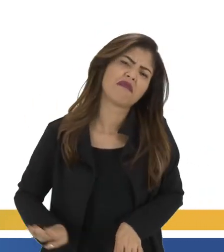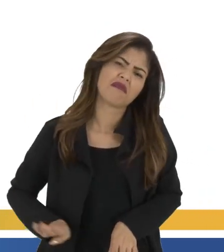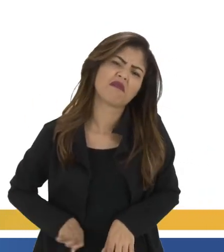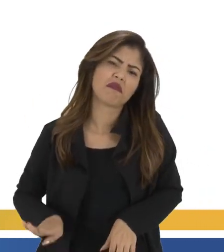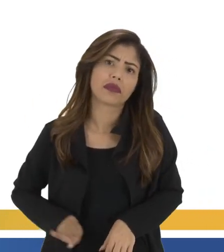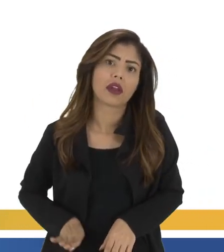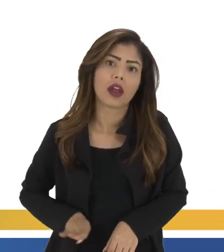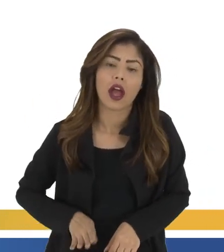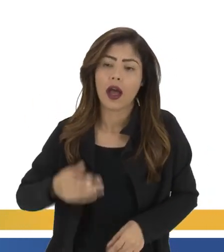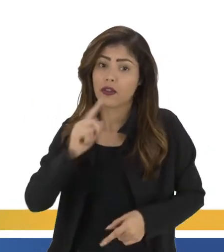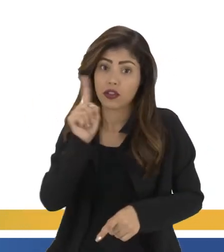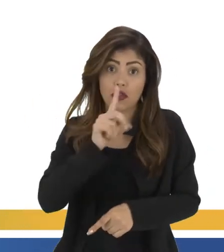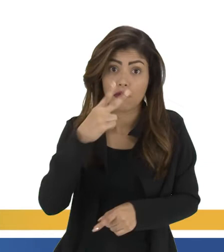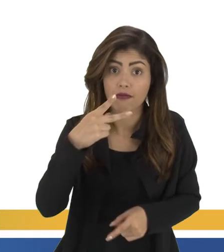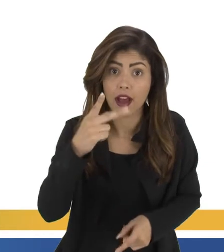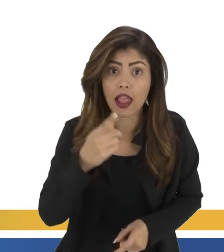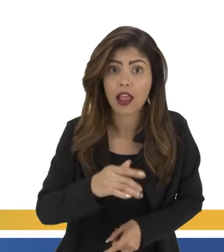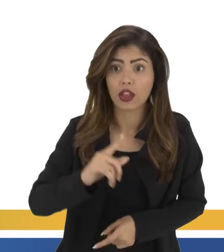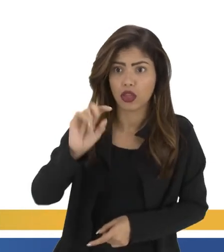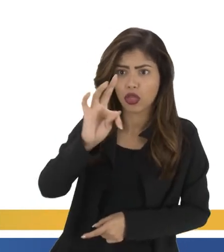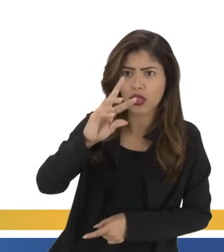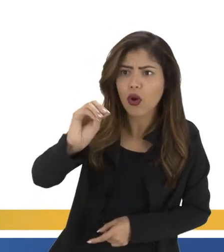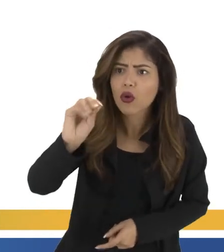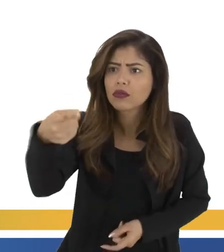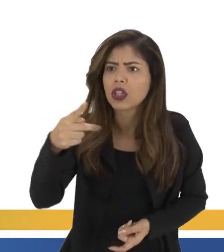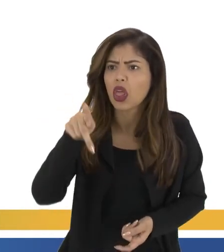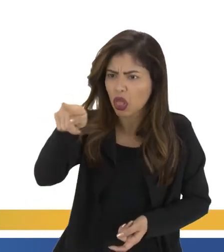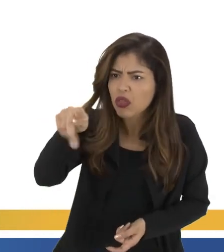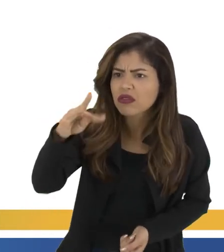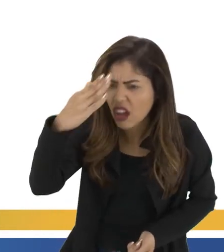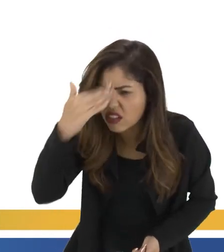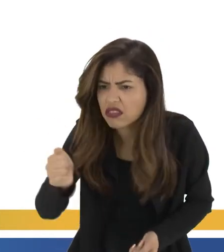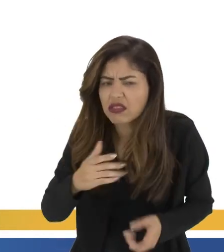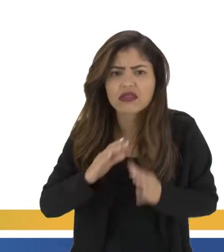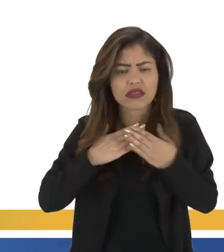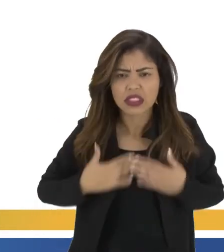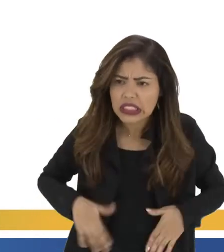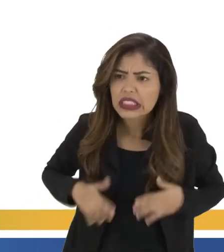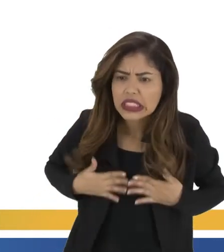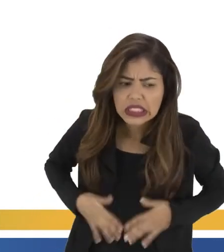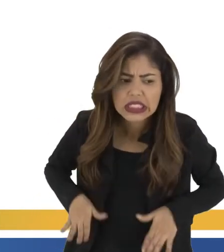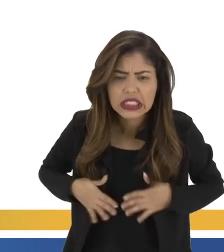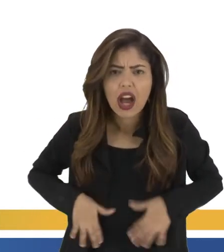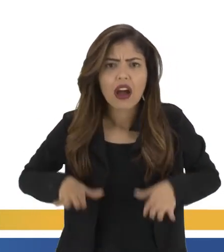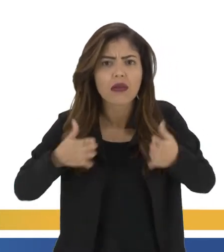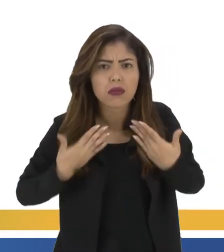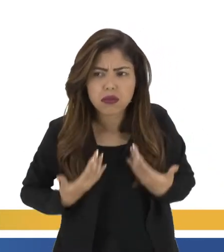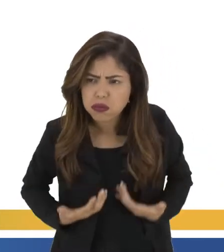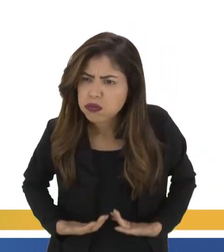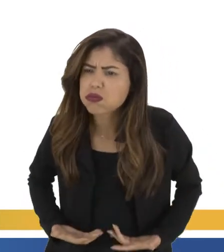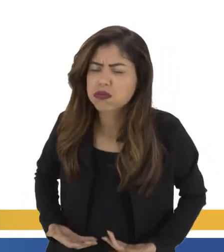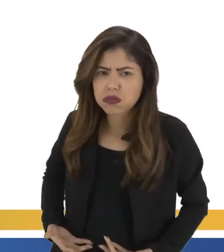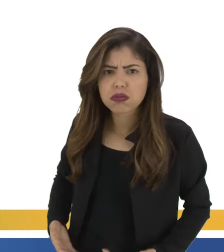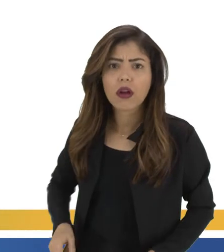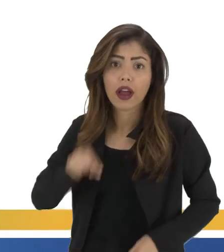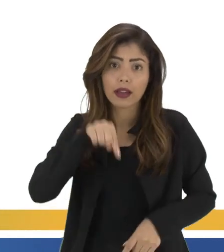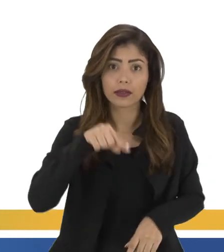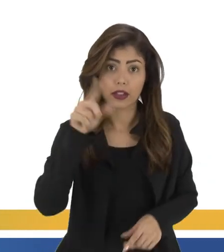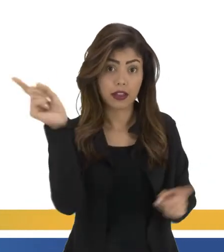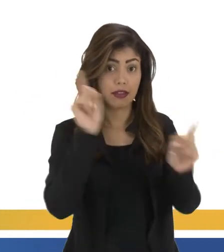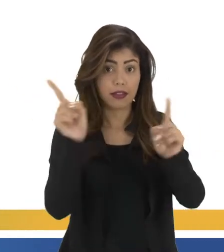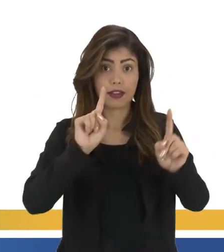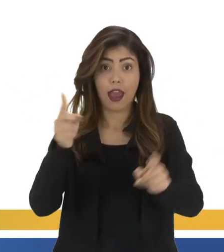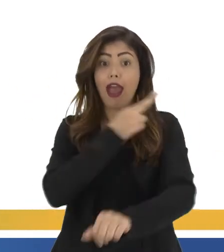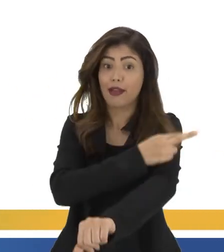eu estou com fome. A gente fala, tô, ei, tu tá cansado, né? Tu estás cansado. A gente não, aqui em Rio